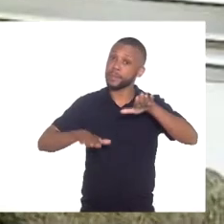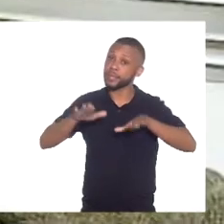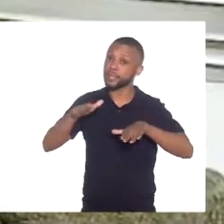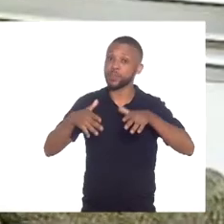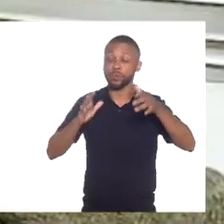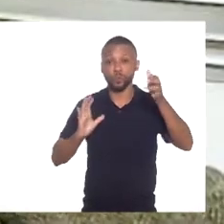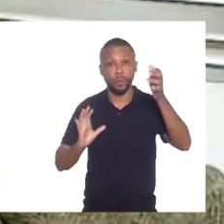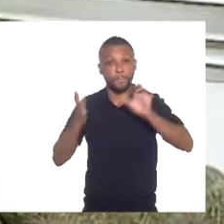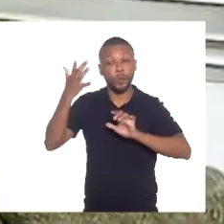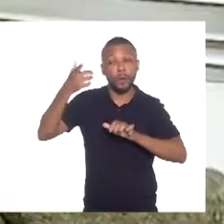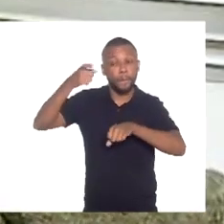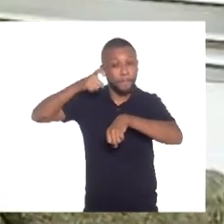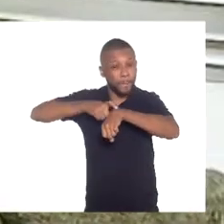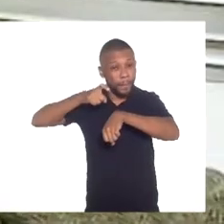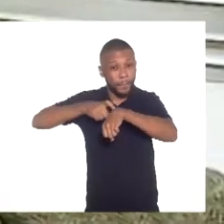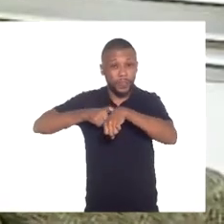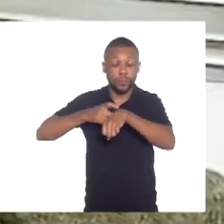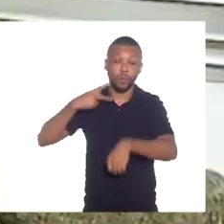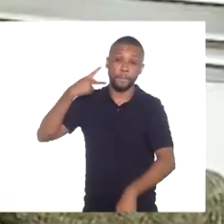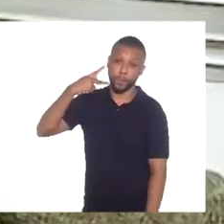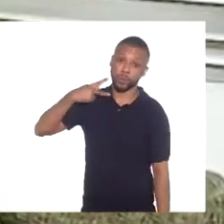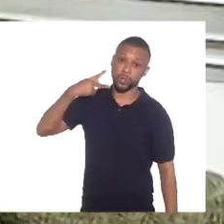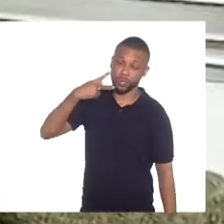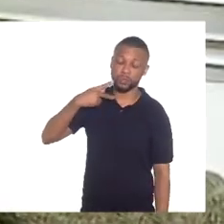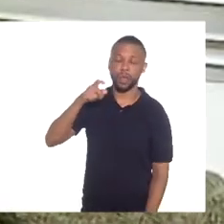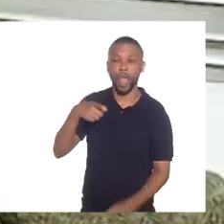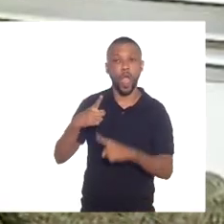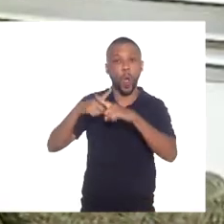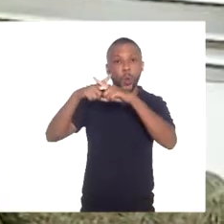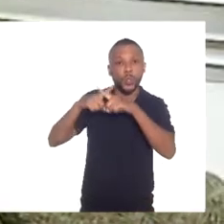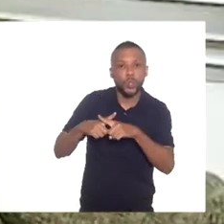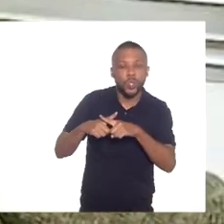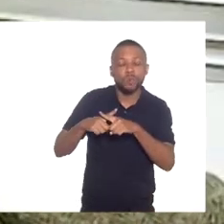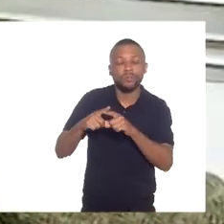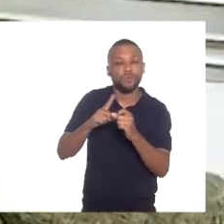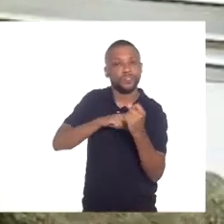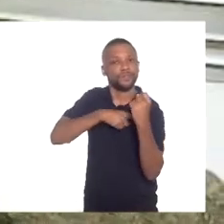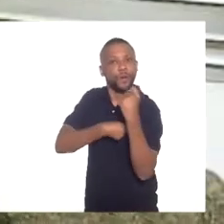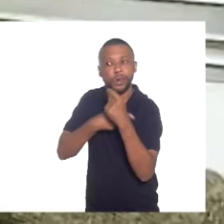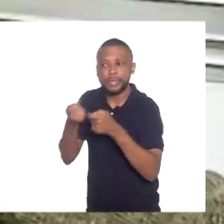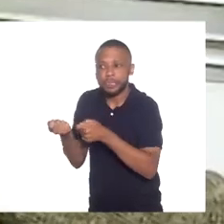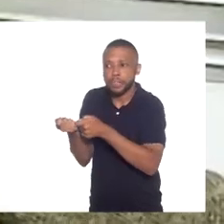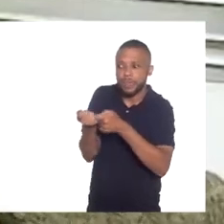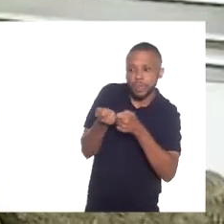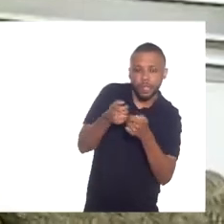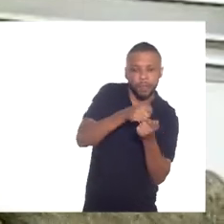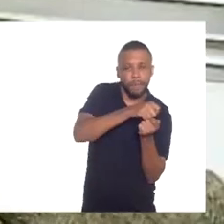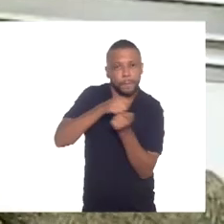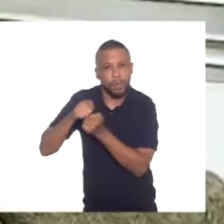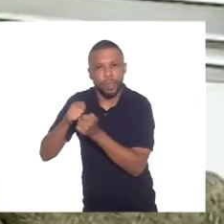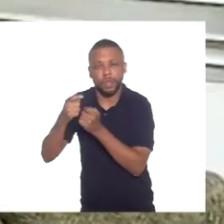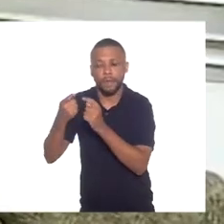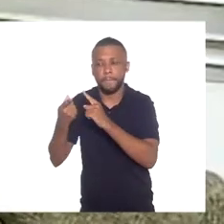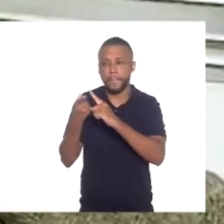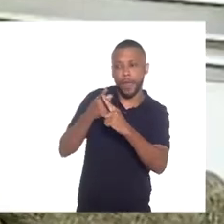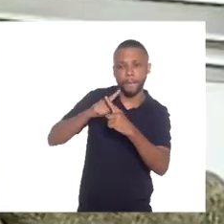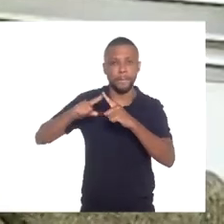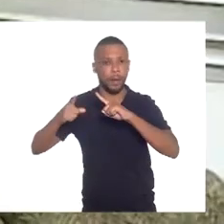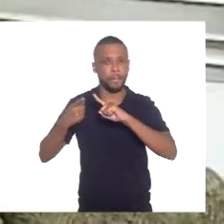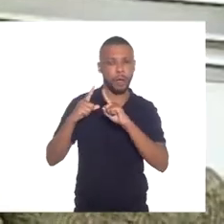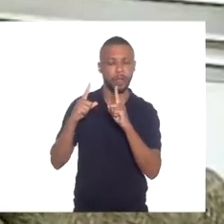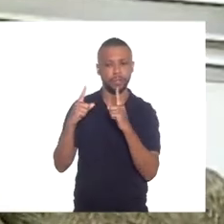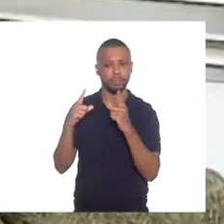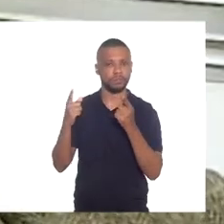político, isso é um jogo de forças, puxando para um lado e para o outro, né? Mesmo assim, eu